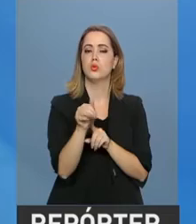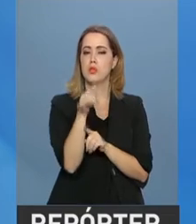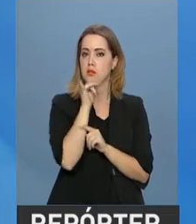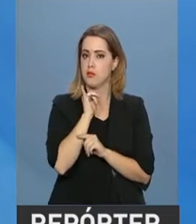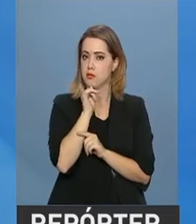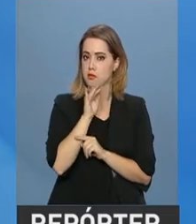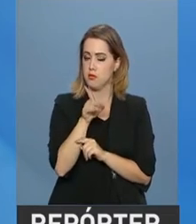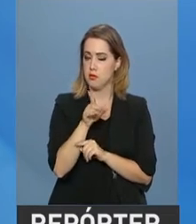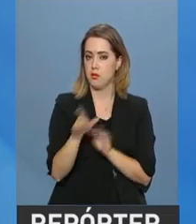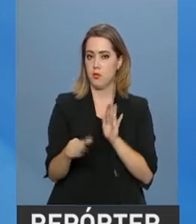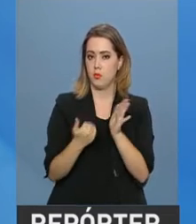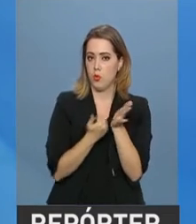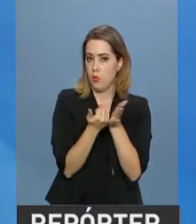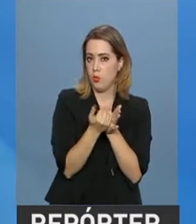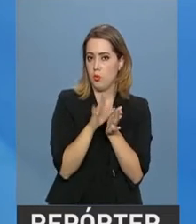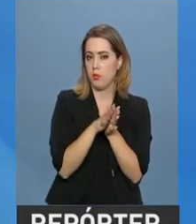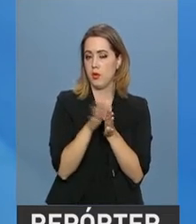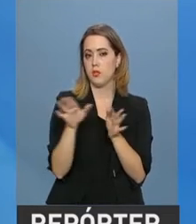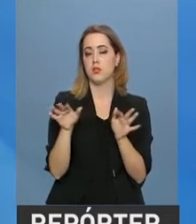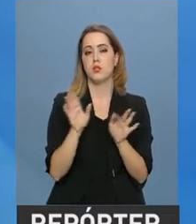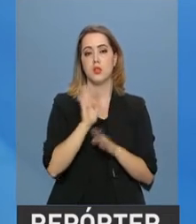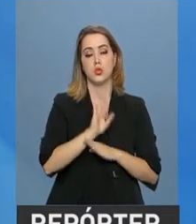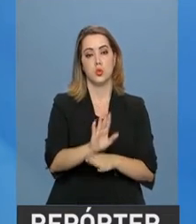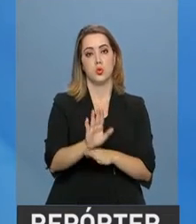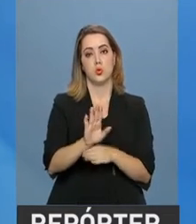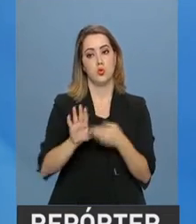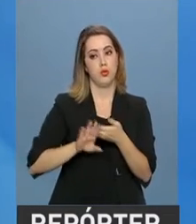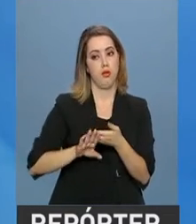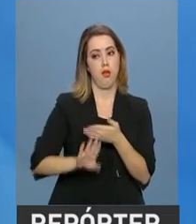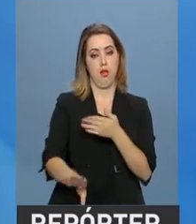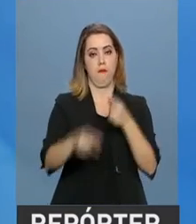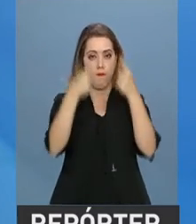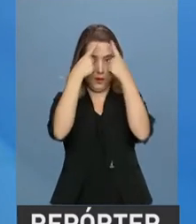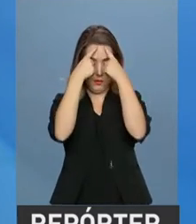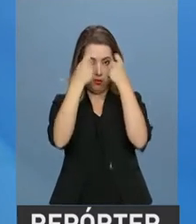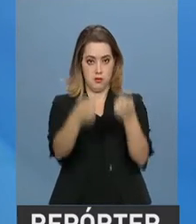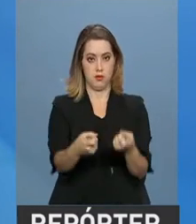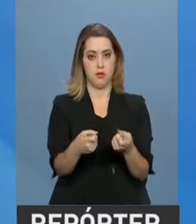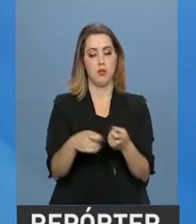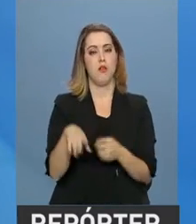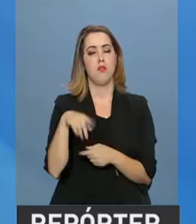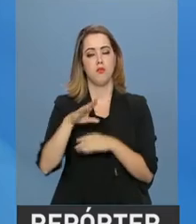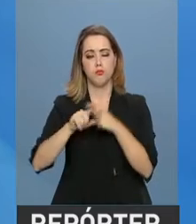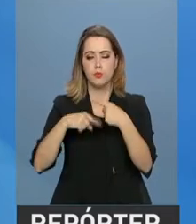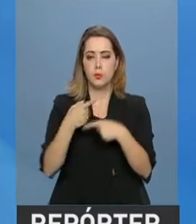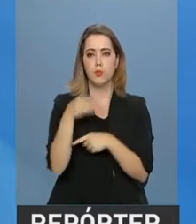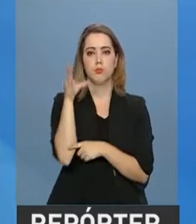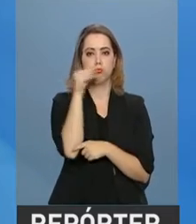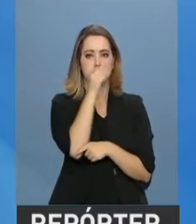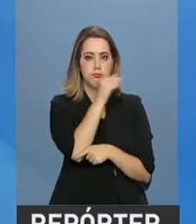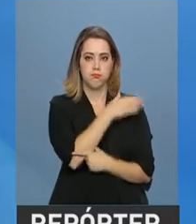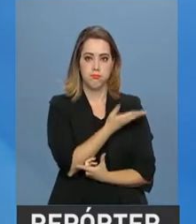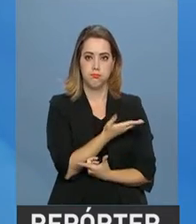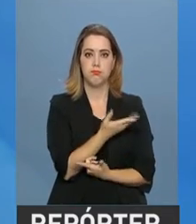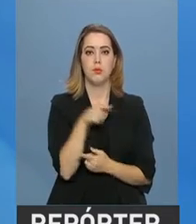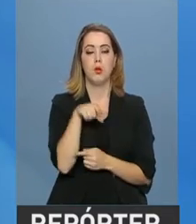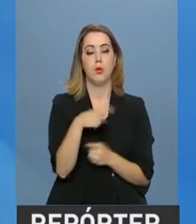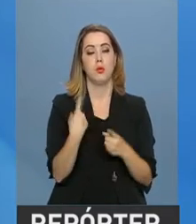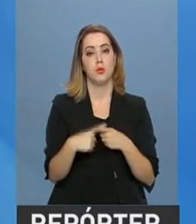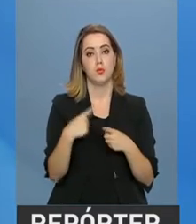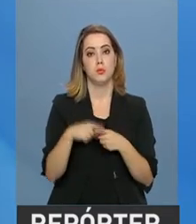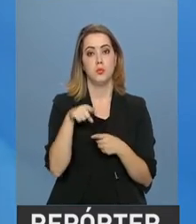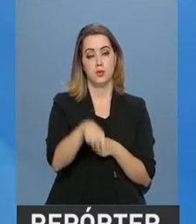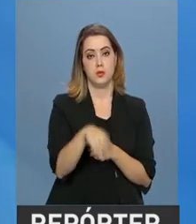exemplo, ajudam a inibir o comportamento agressivo e violento na adolescência. Dessa forma,